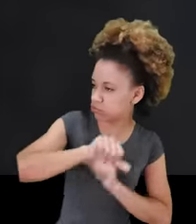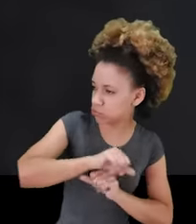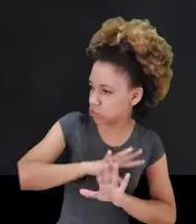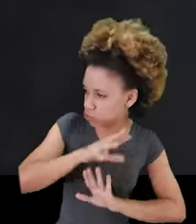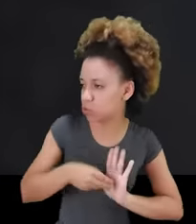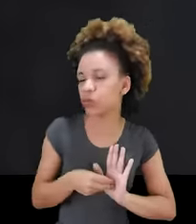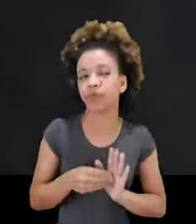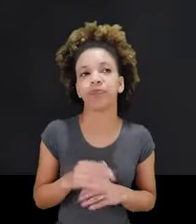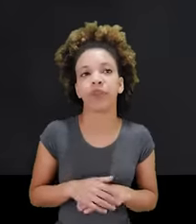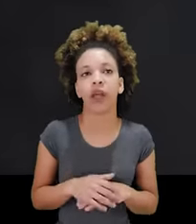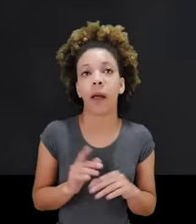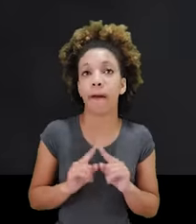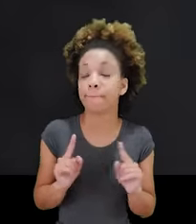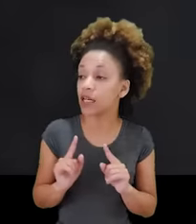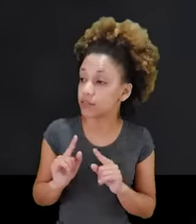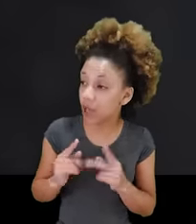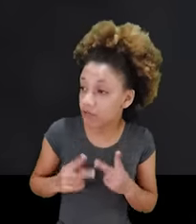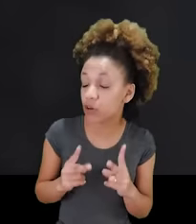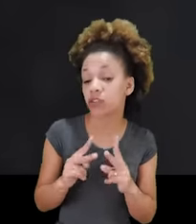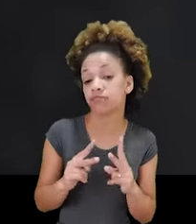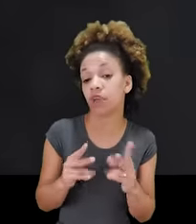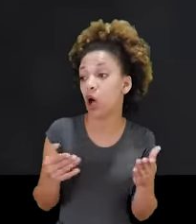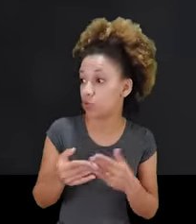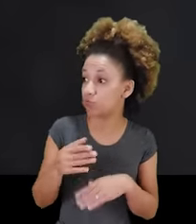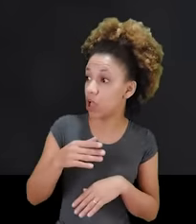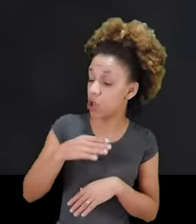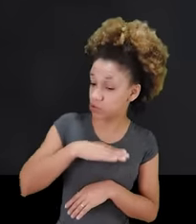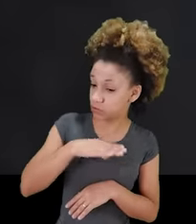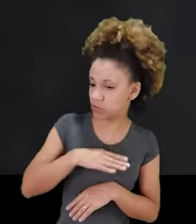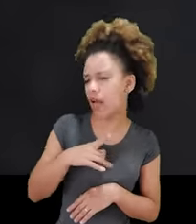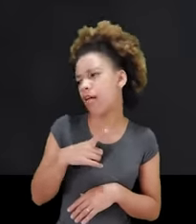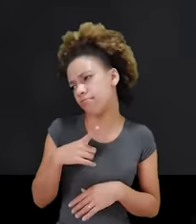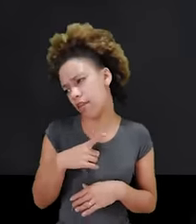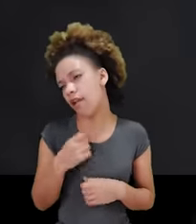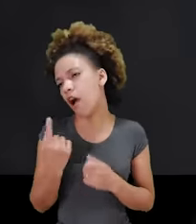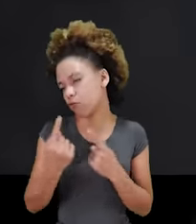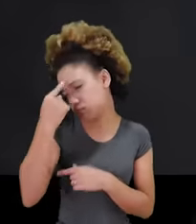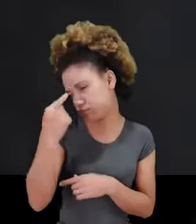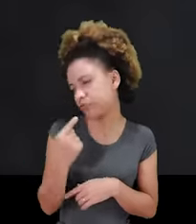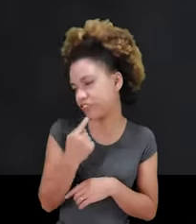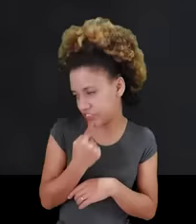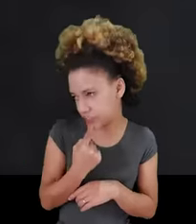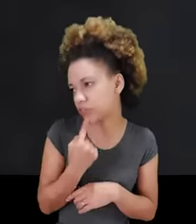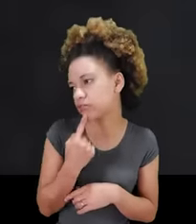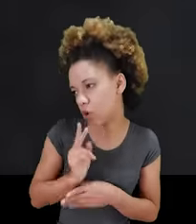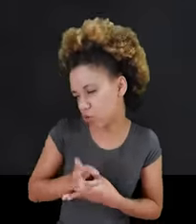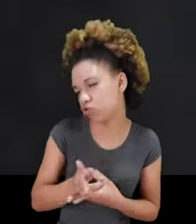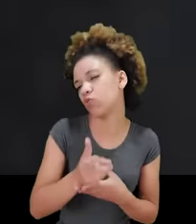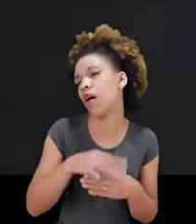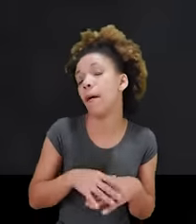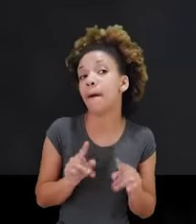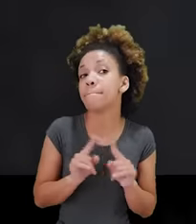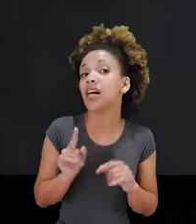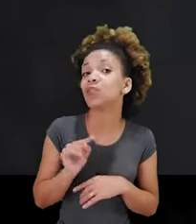mudou nesse aspecto, mas isto é fruto da globalização. Hoje o português, claro que ainda tem traços muito de Portugal, não é?